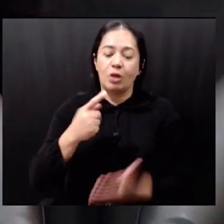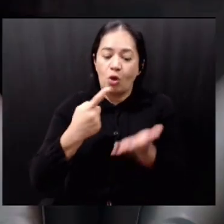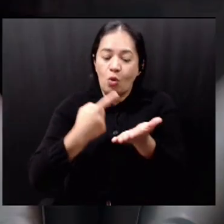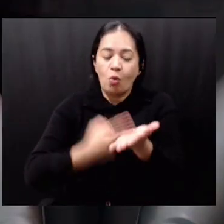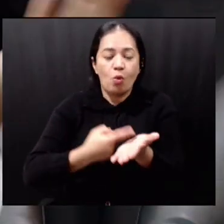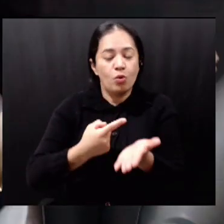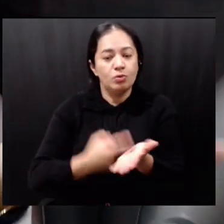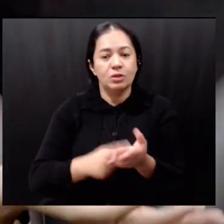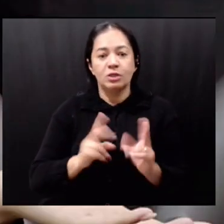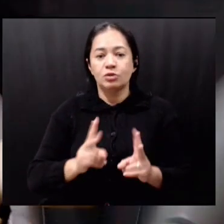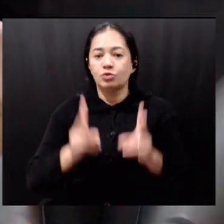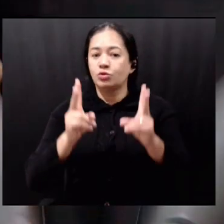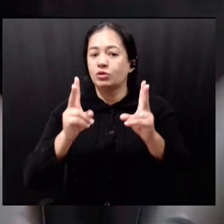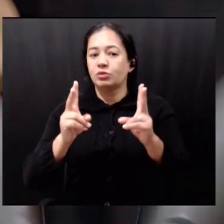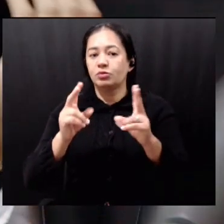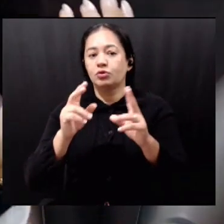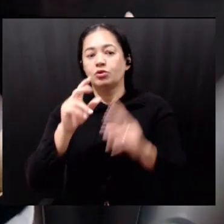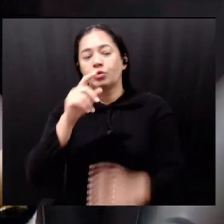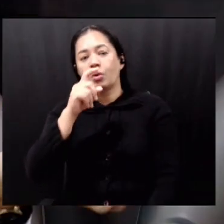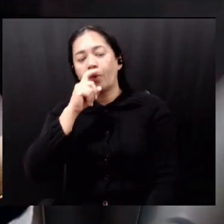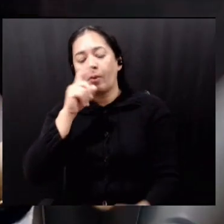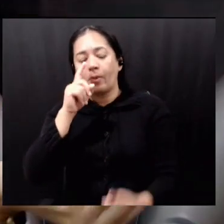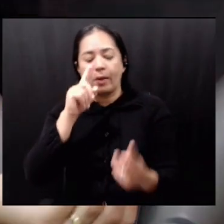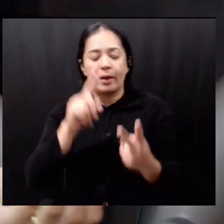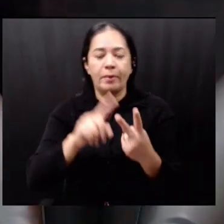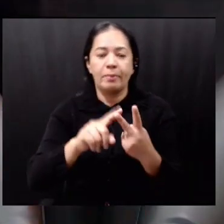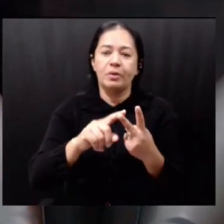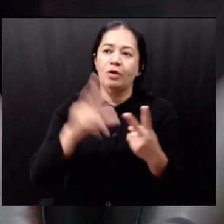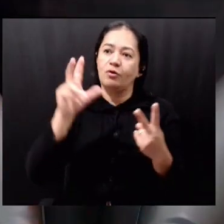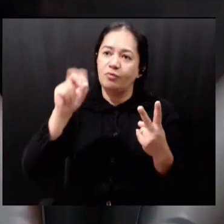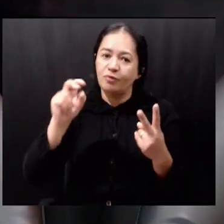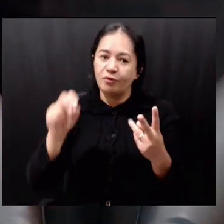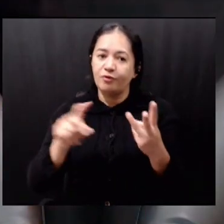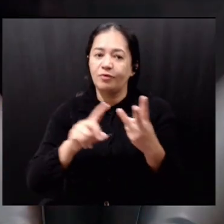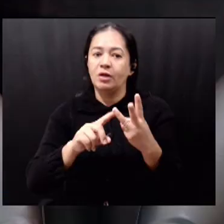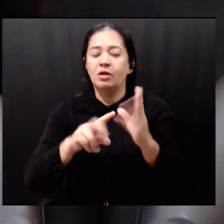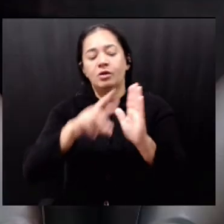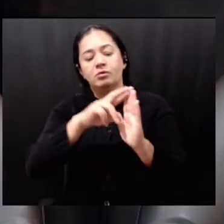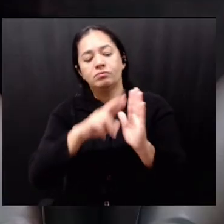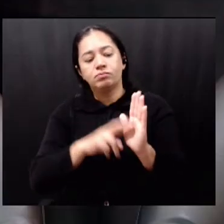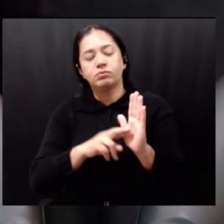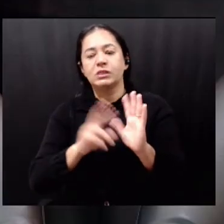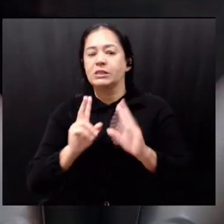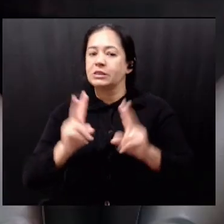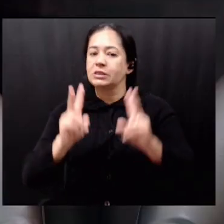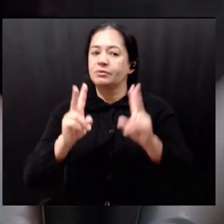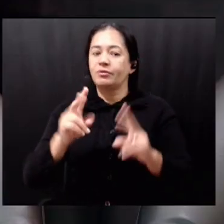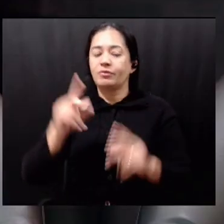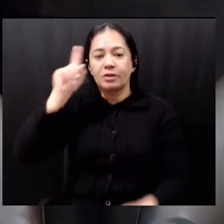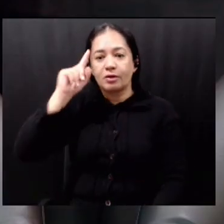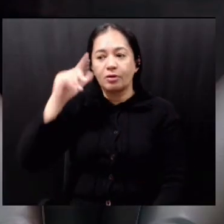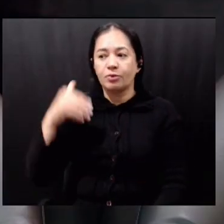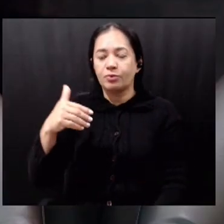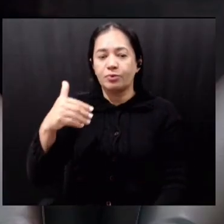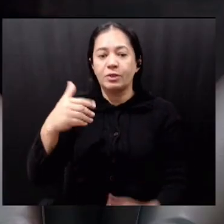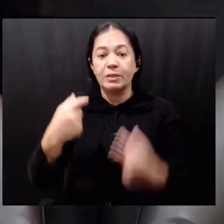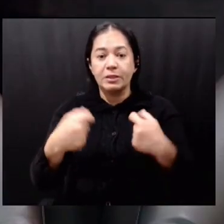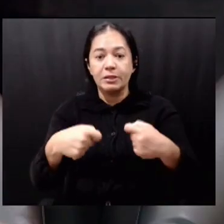com os avós, alinhar as regras, Uhum. aquilo que é inegociável, Uhum. a rotina que é necessária para aquela